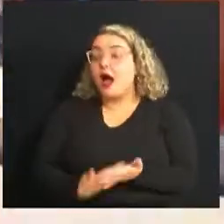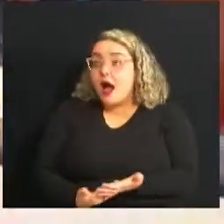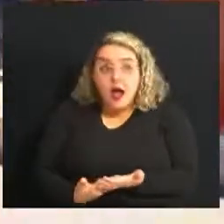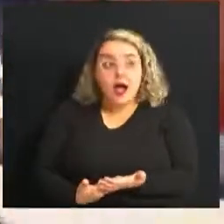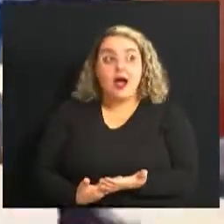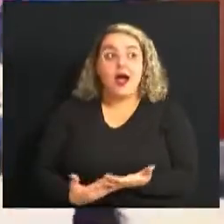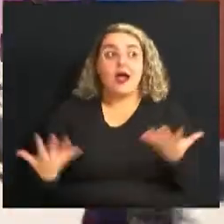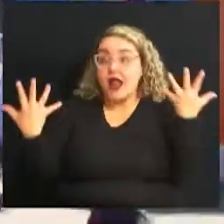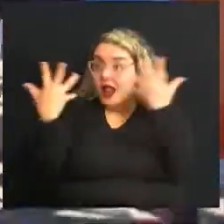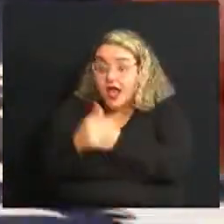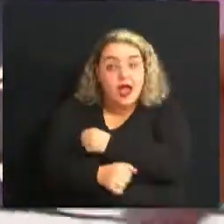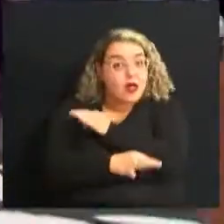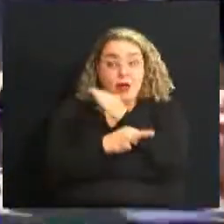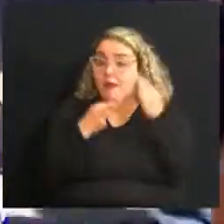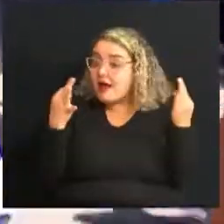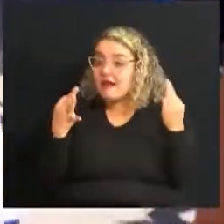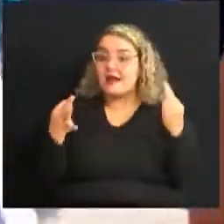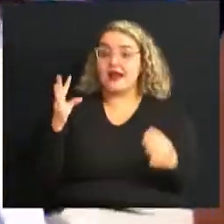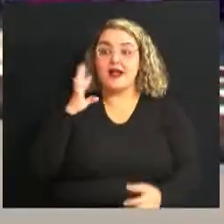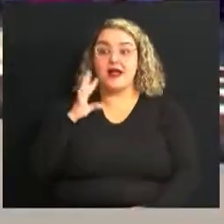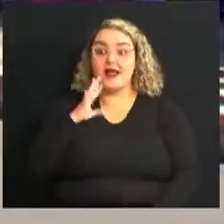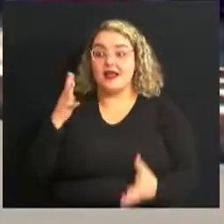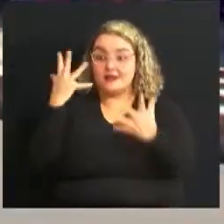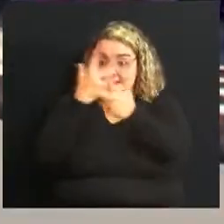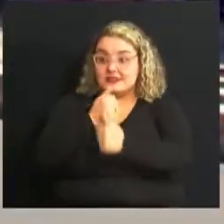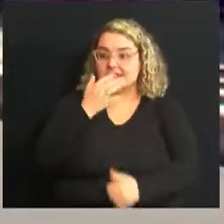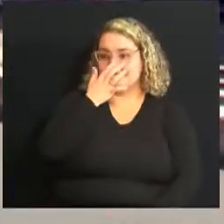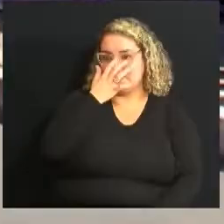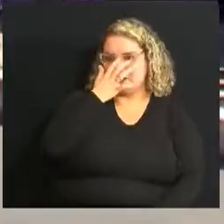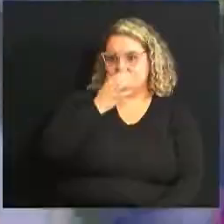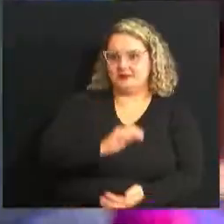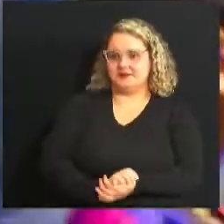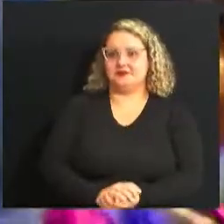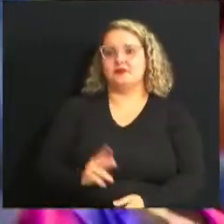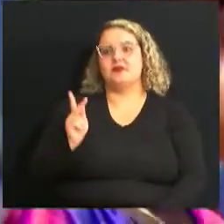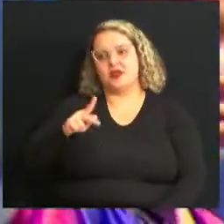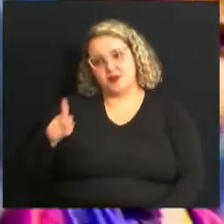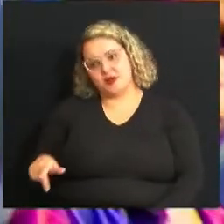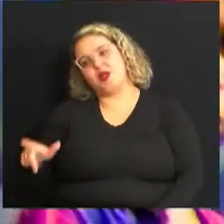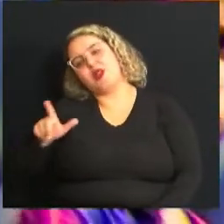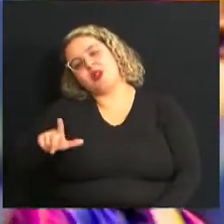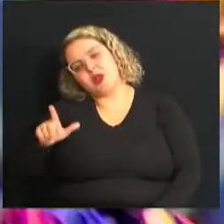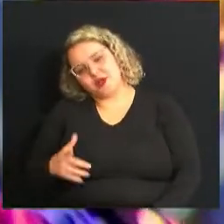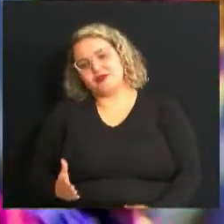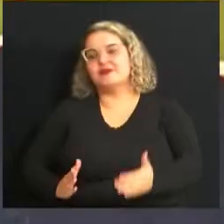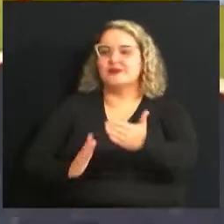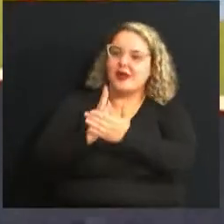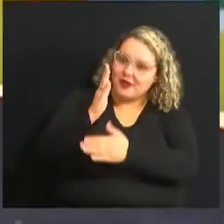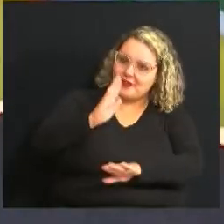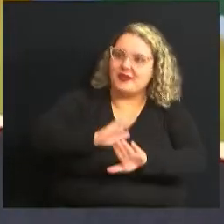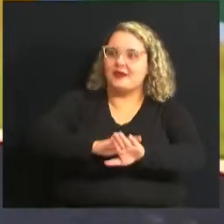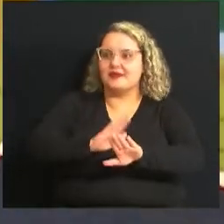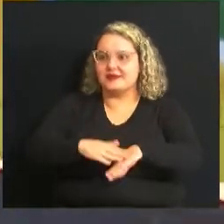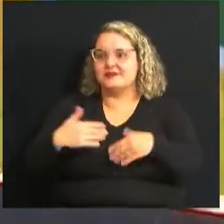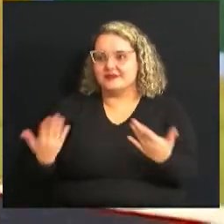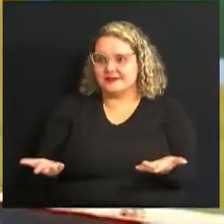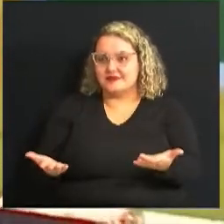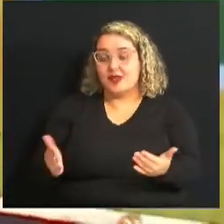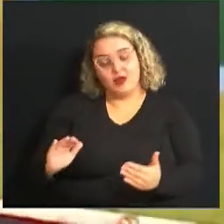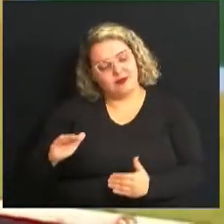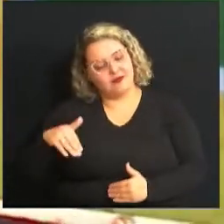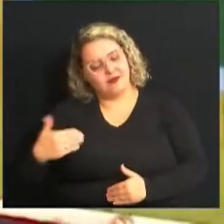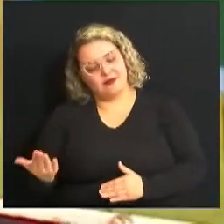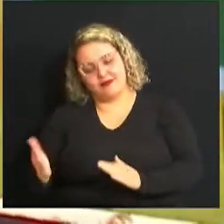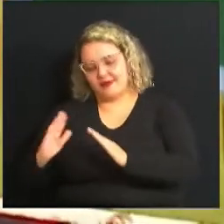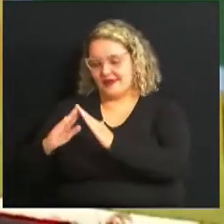as artes estão muito legais, muito bonitas. Os professores, claro, também aprovam atividades assim, fora do ambiente escolar,